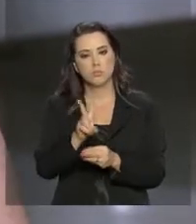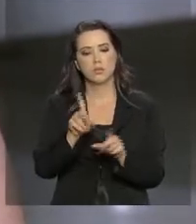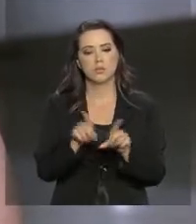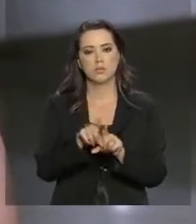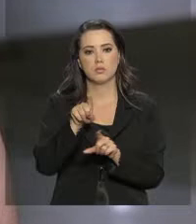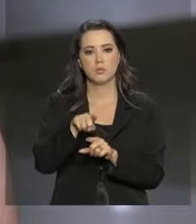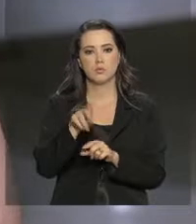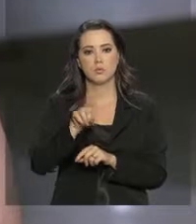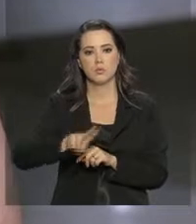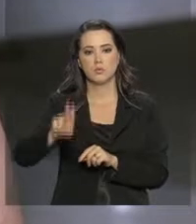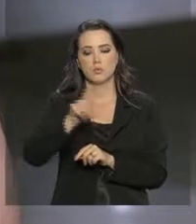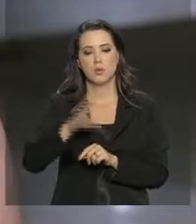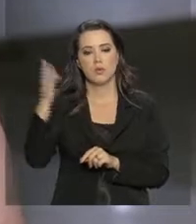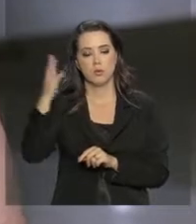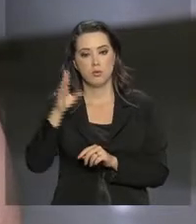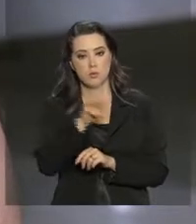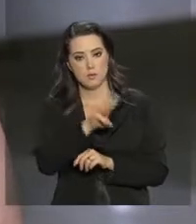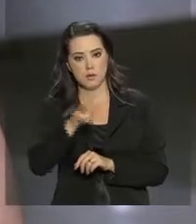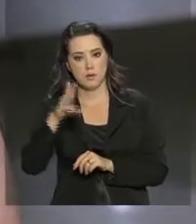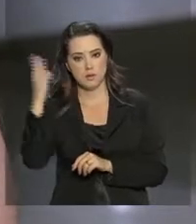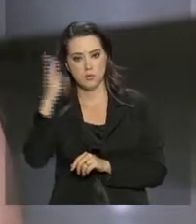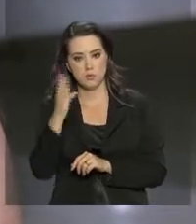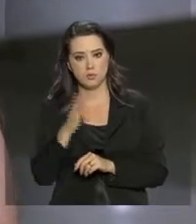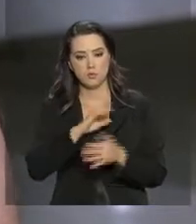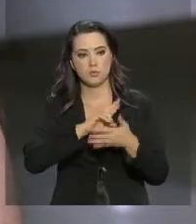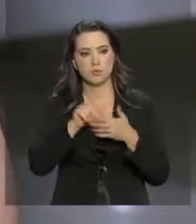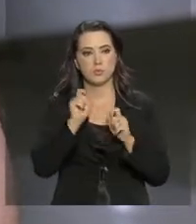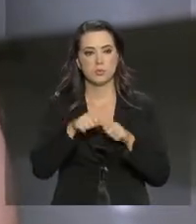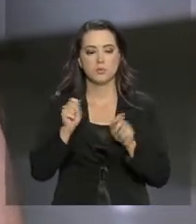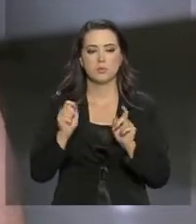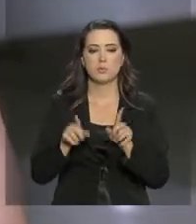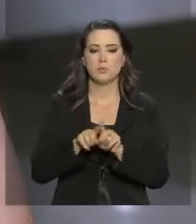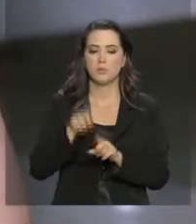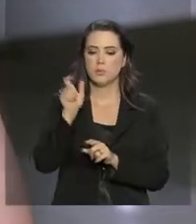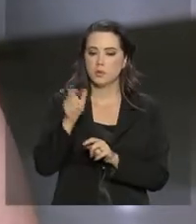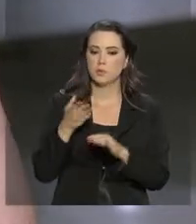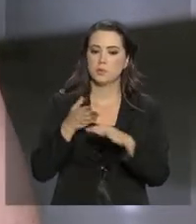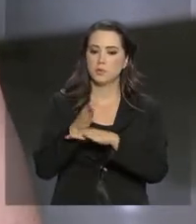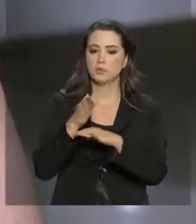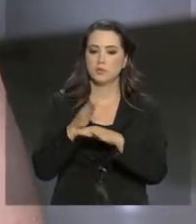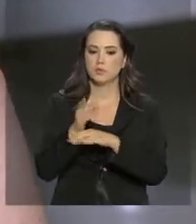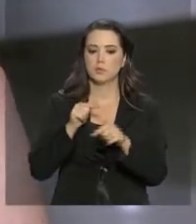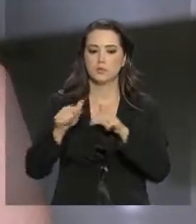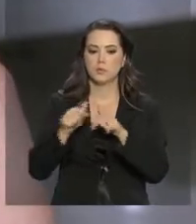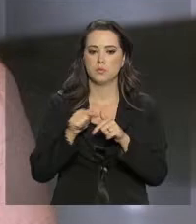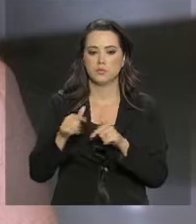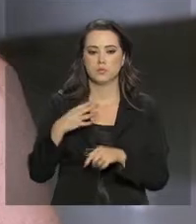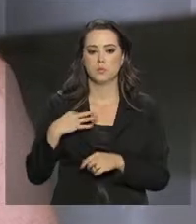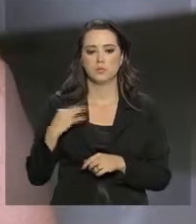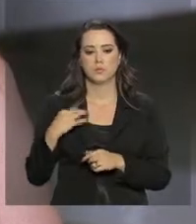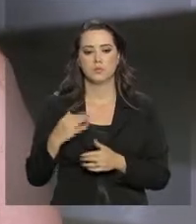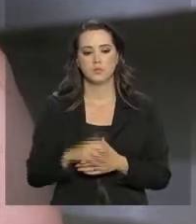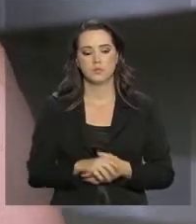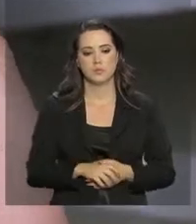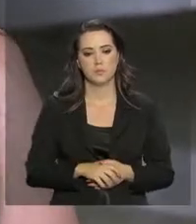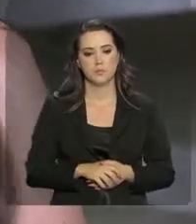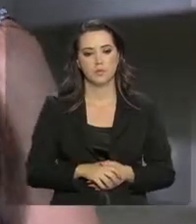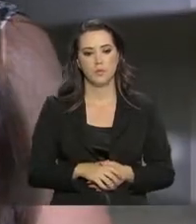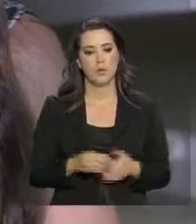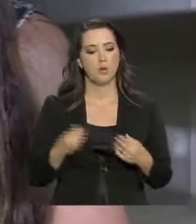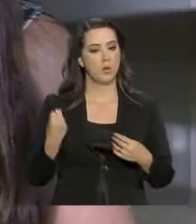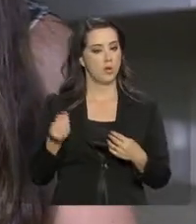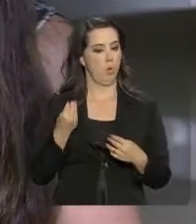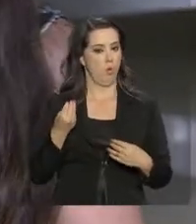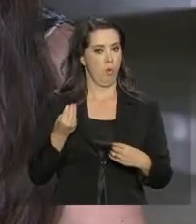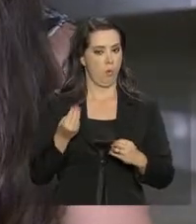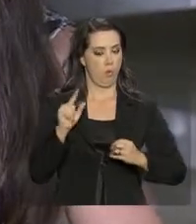nacional com várias ferramentas para que as pessoas se engajem possam se envolver em ações voluntárias e contou o lançamento